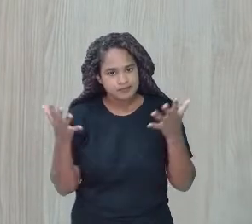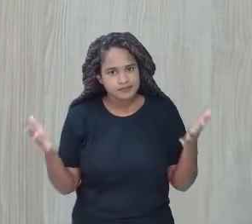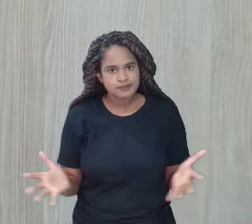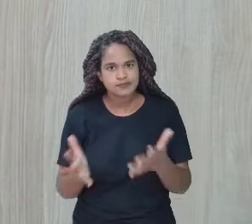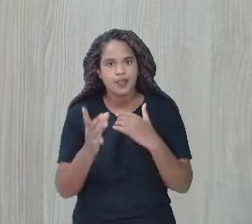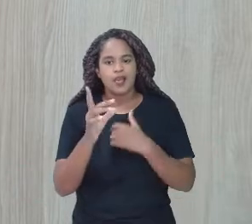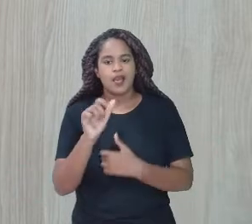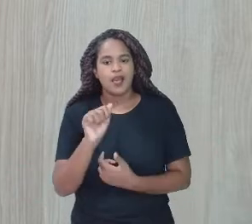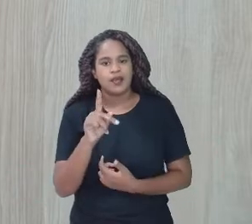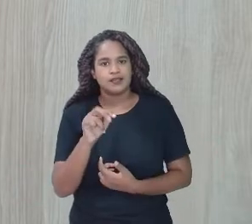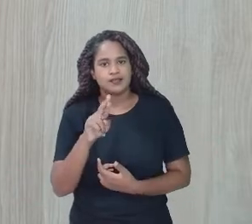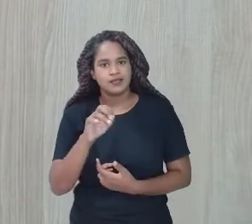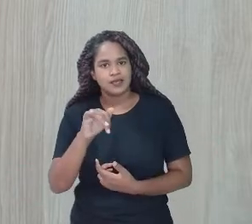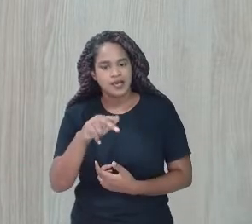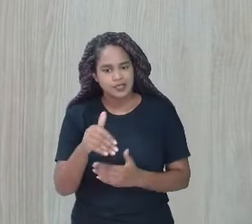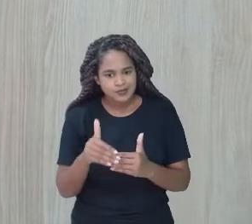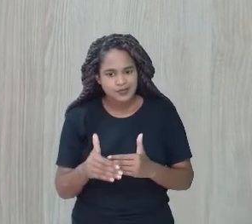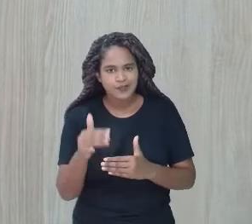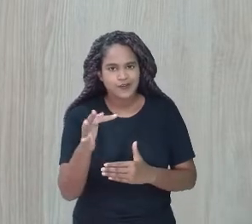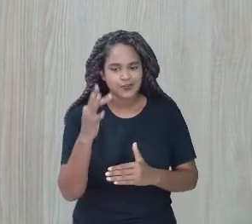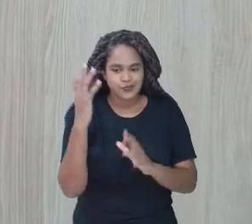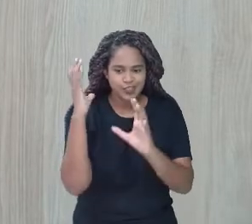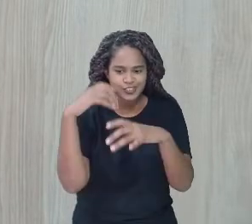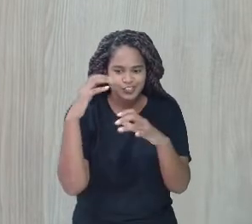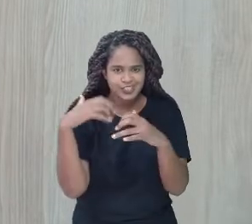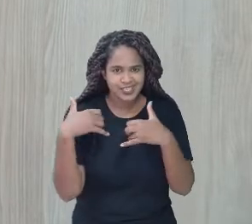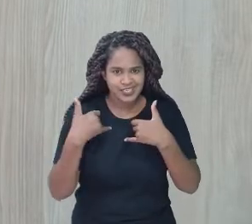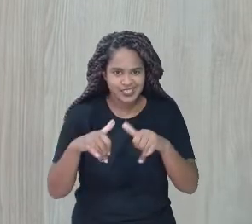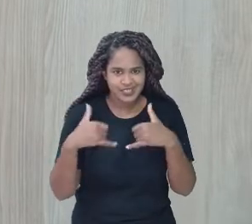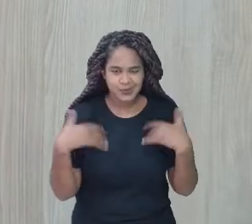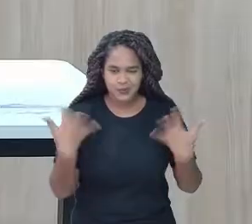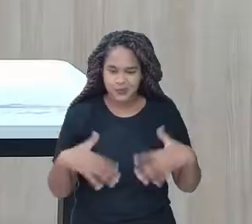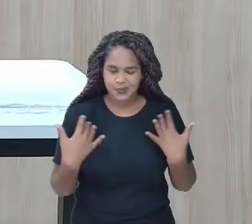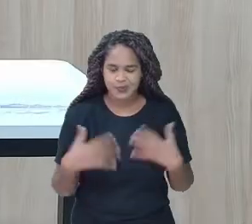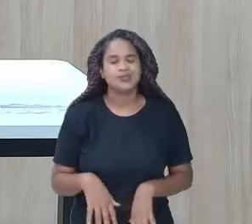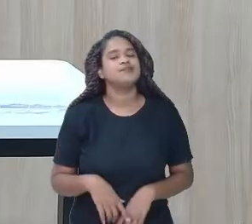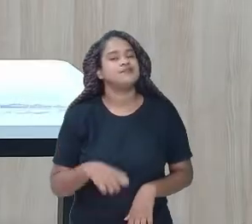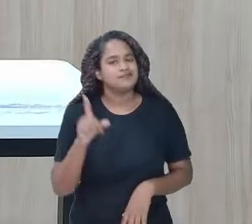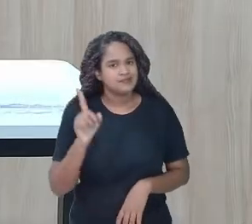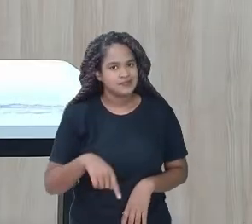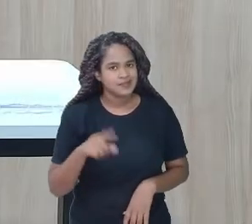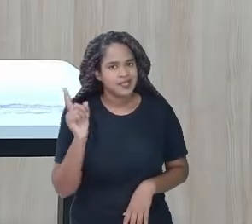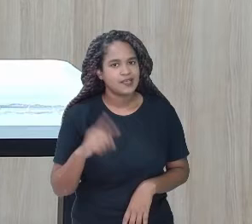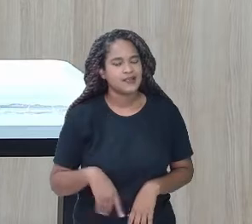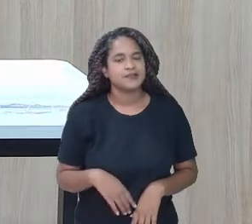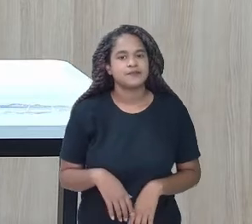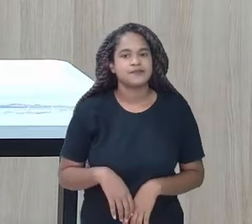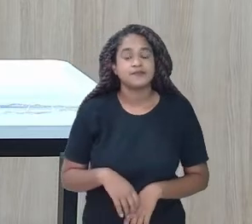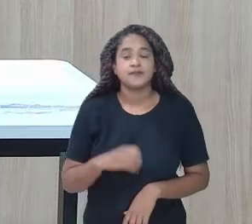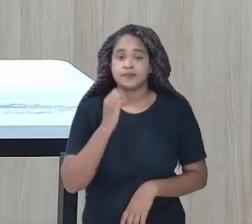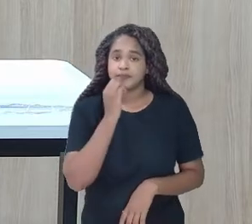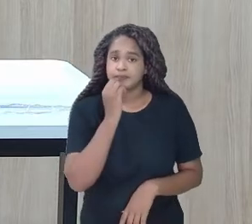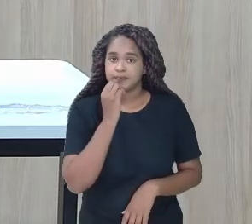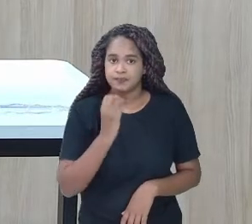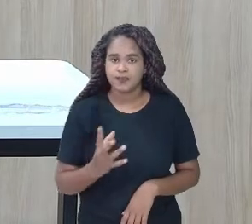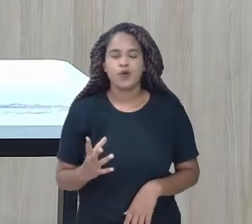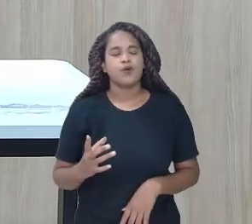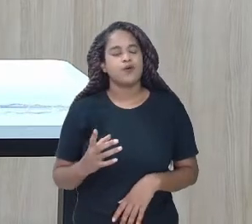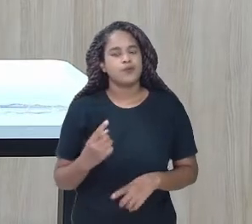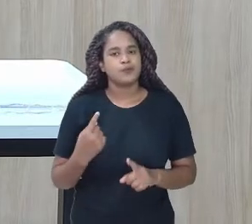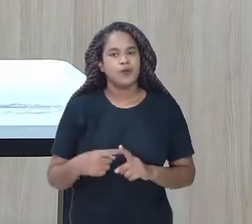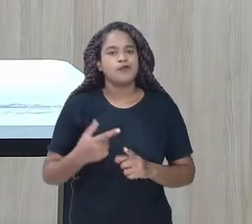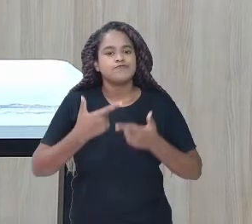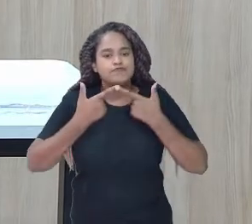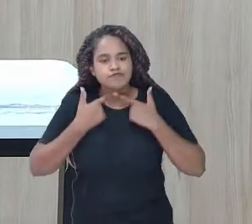aí teremos um engenheiro elétrico futuramente, não é, professora Cláudia? É muito bom essa questão aí dessa vontade de ter